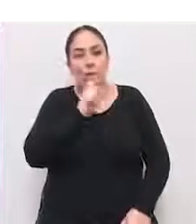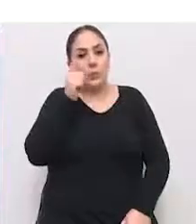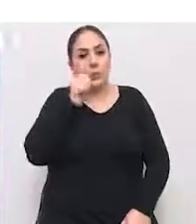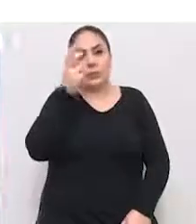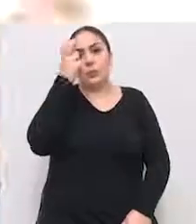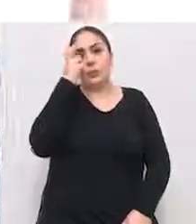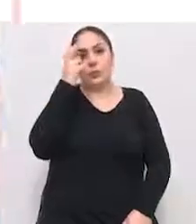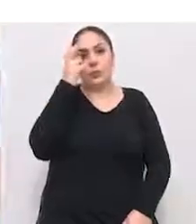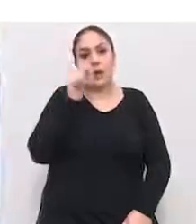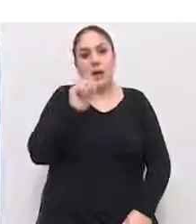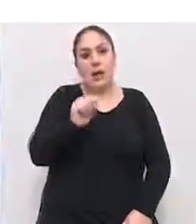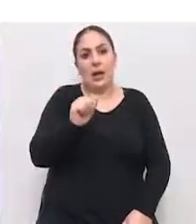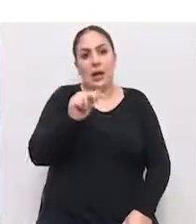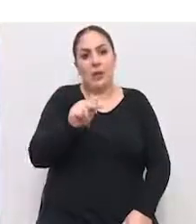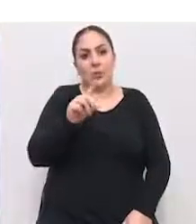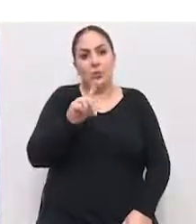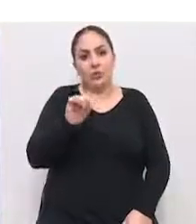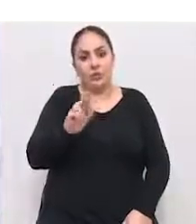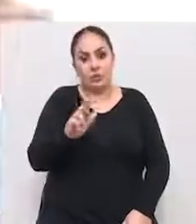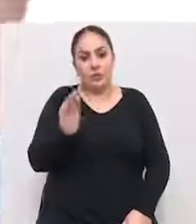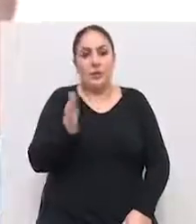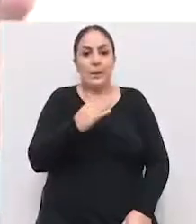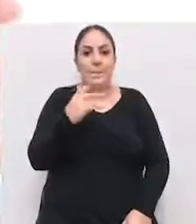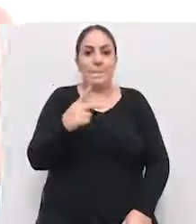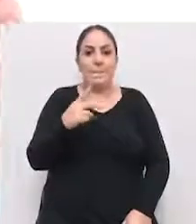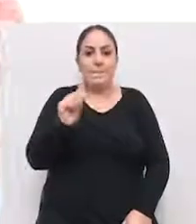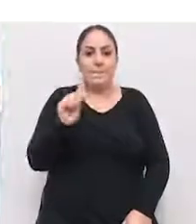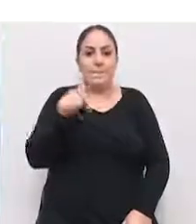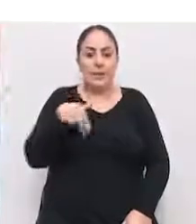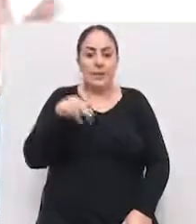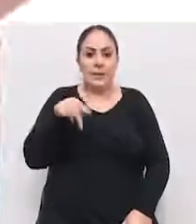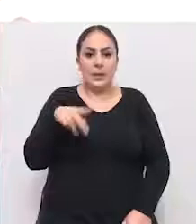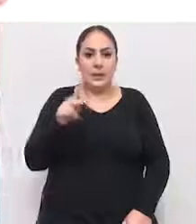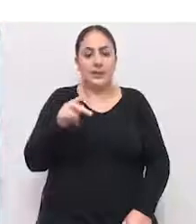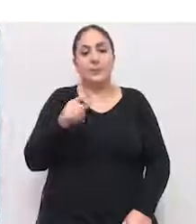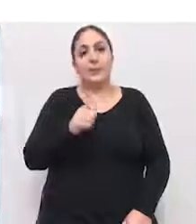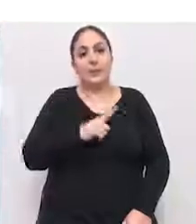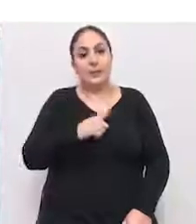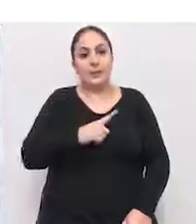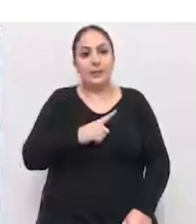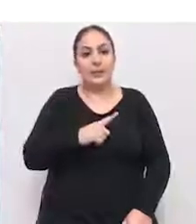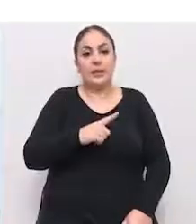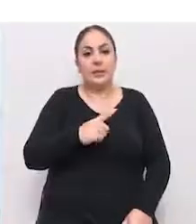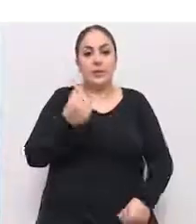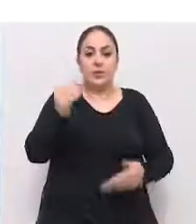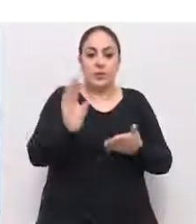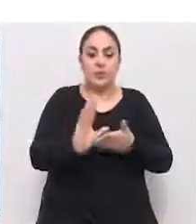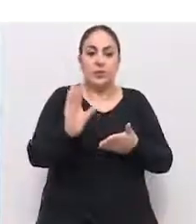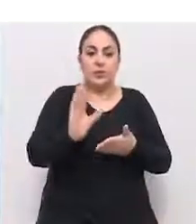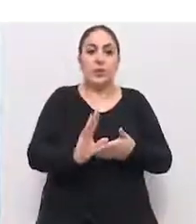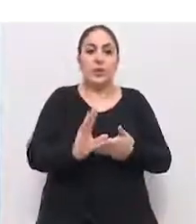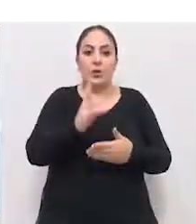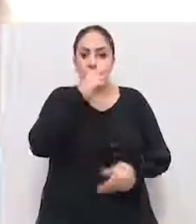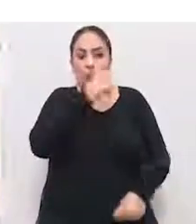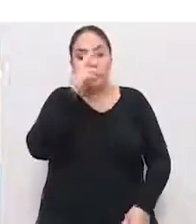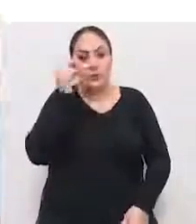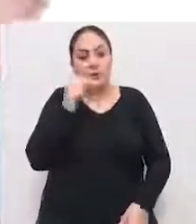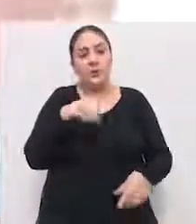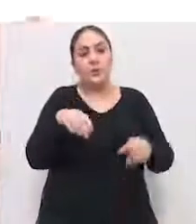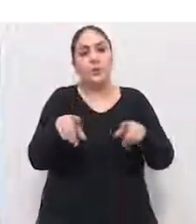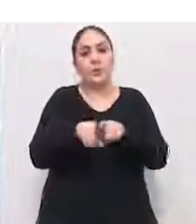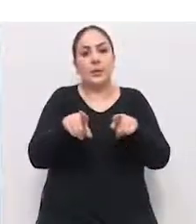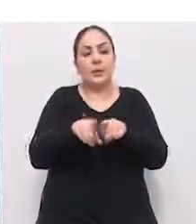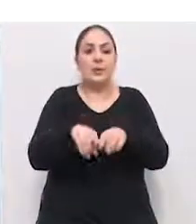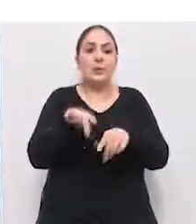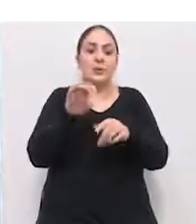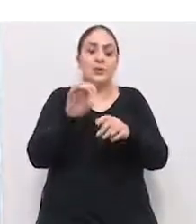da cultura, a Lei Aldir Blanc. Essa lei pretende direcionar recursos do Fundo Nacional de Cultura aos municípios,